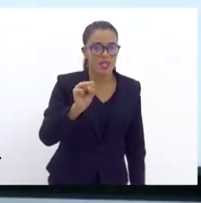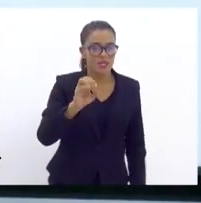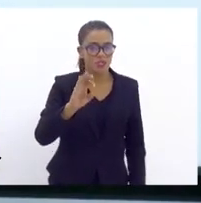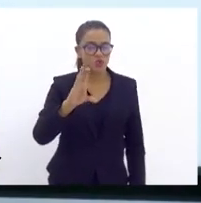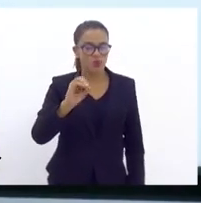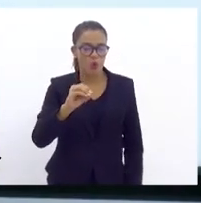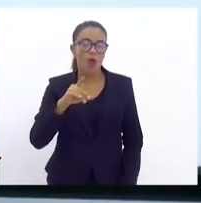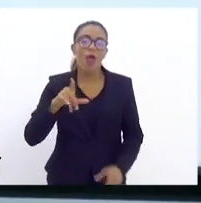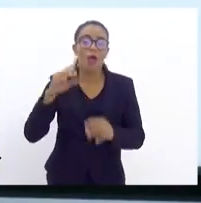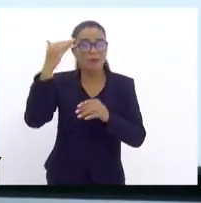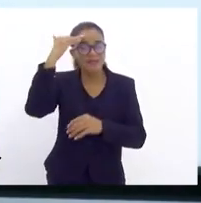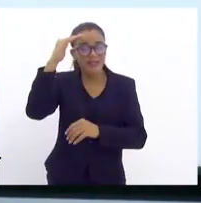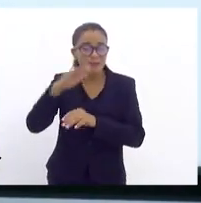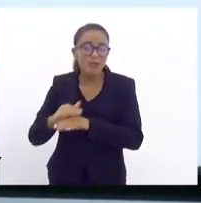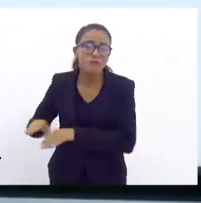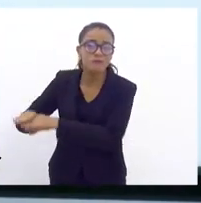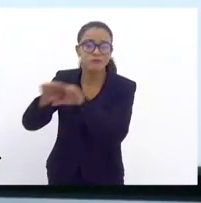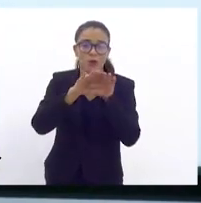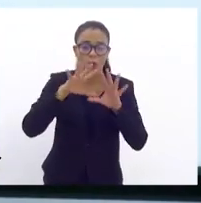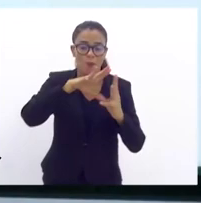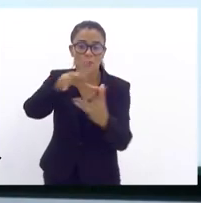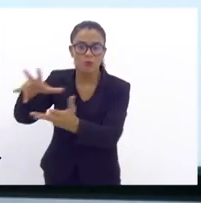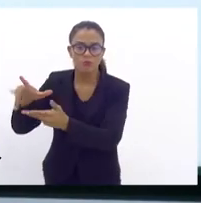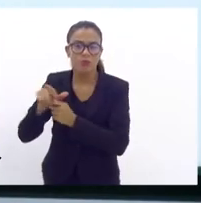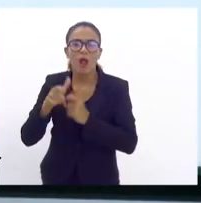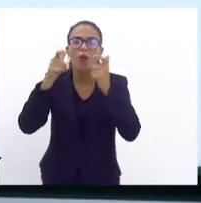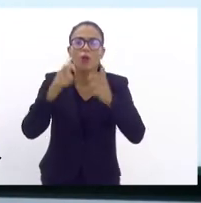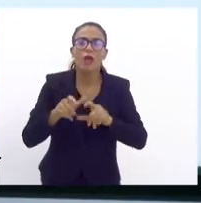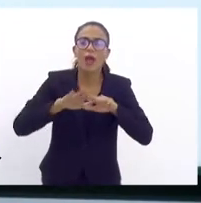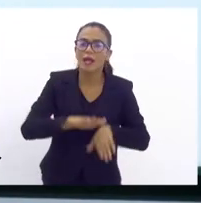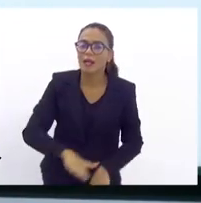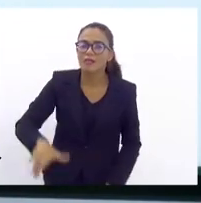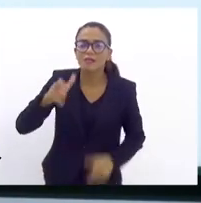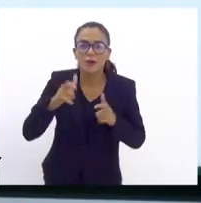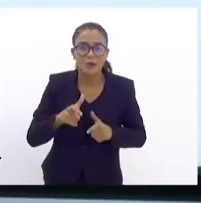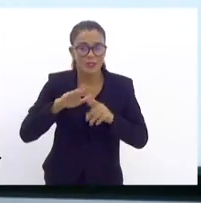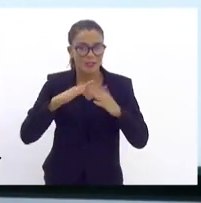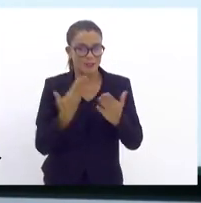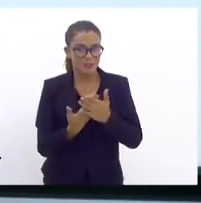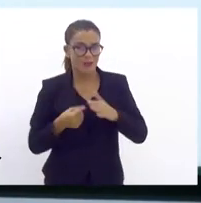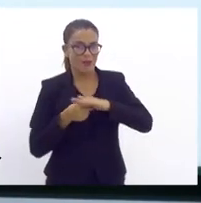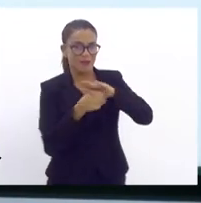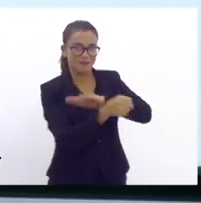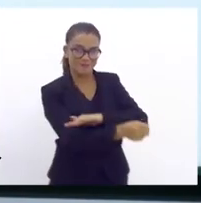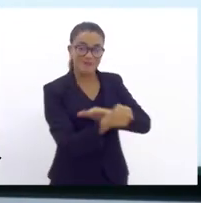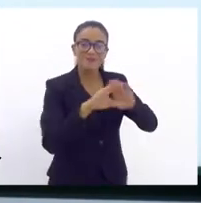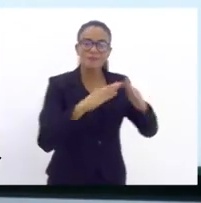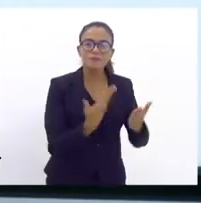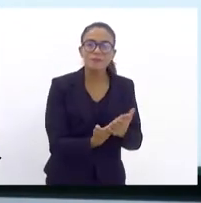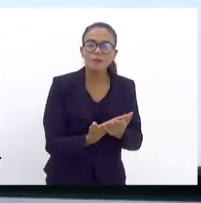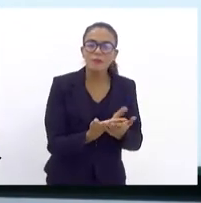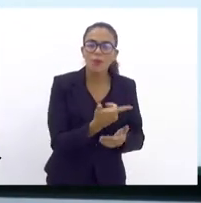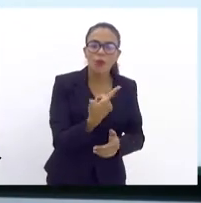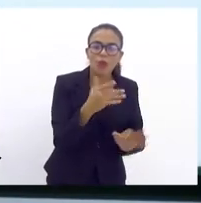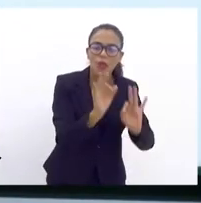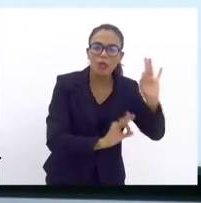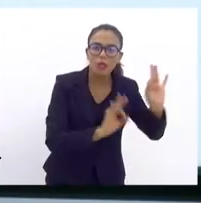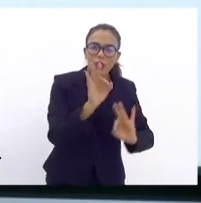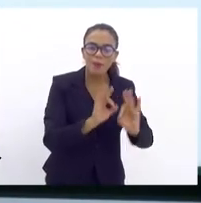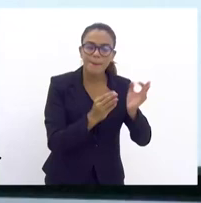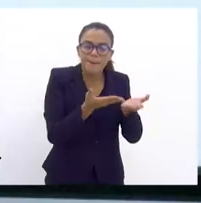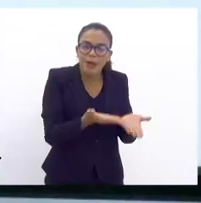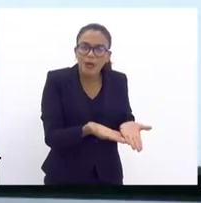Mundial lugar de criança é na escola como é que essa criança vai estar numa escola que não está preparada para ela